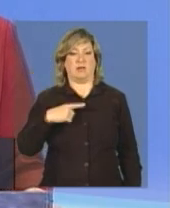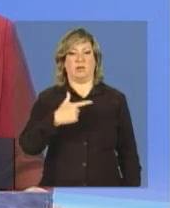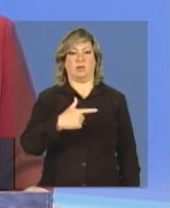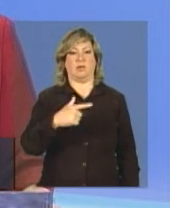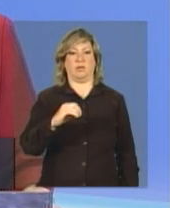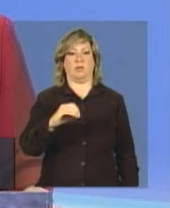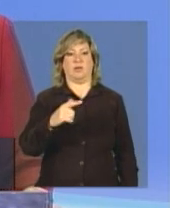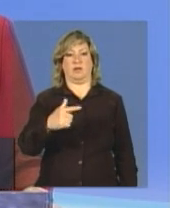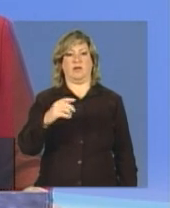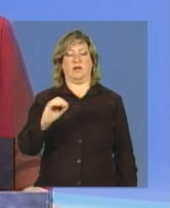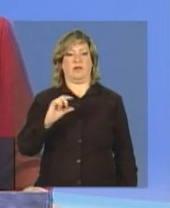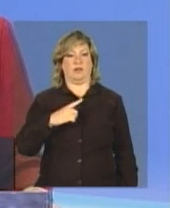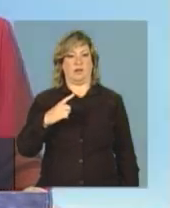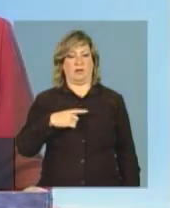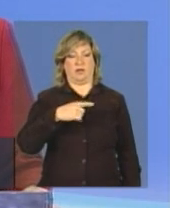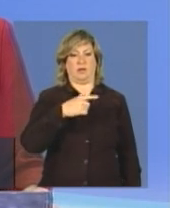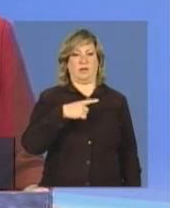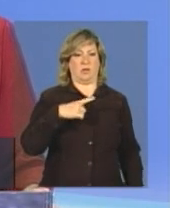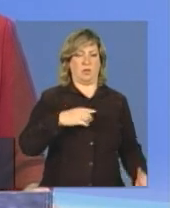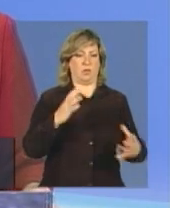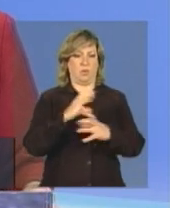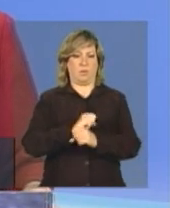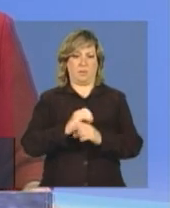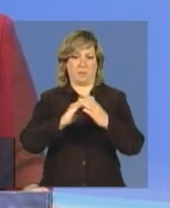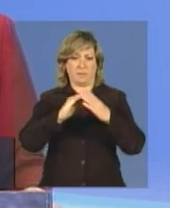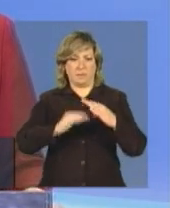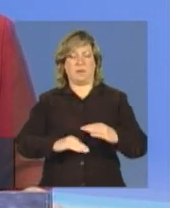para 36% a 39%.